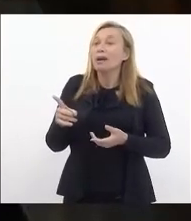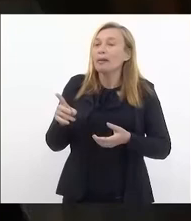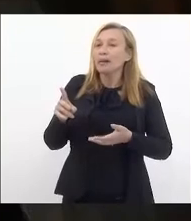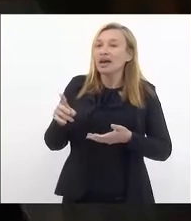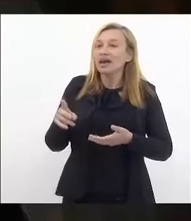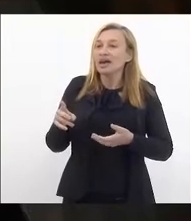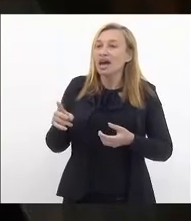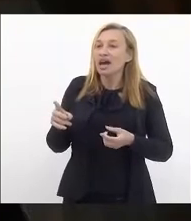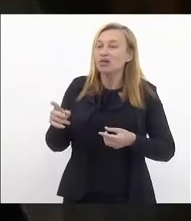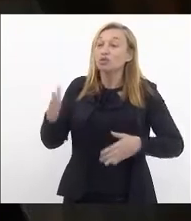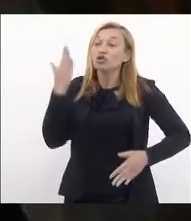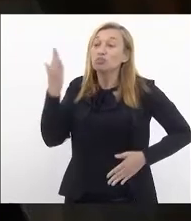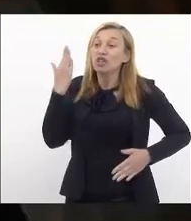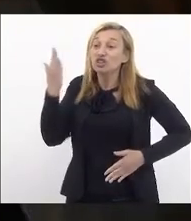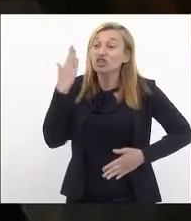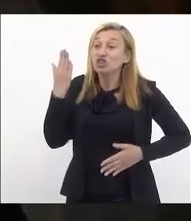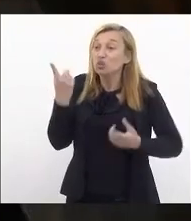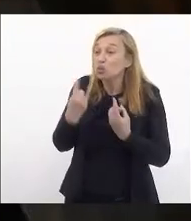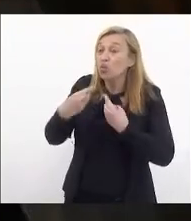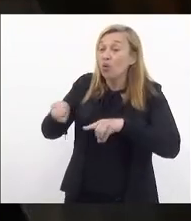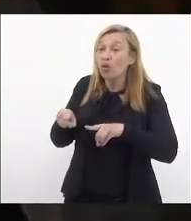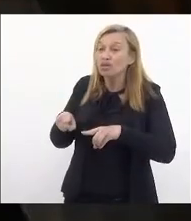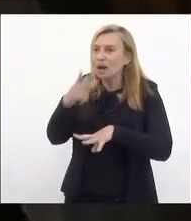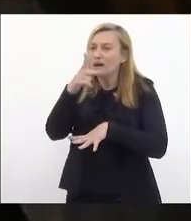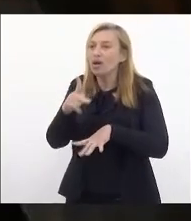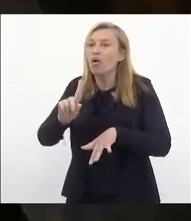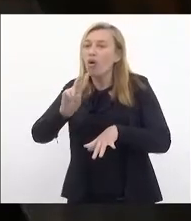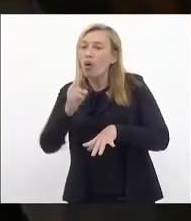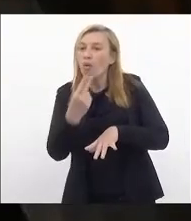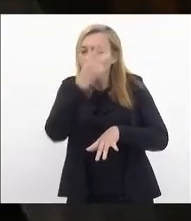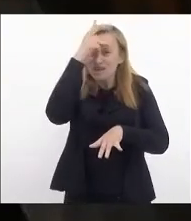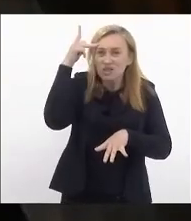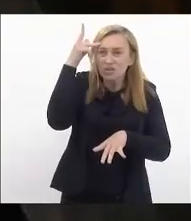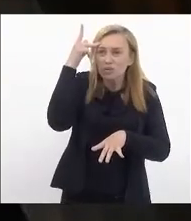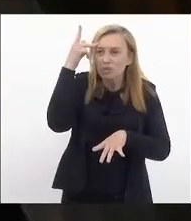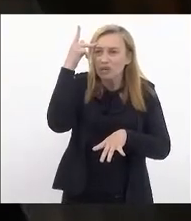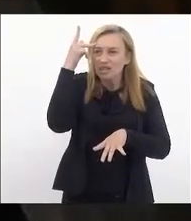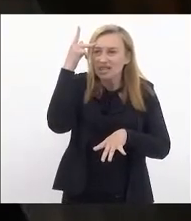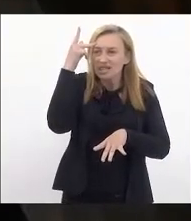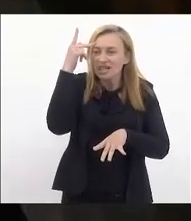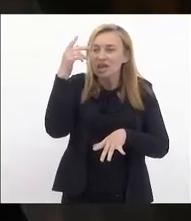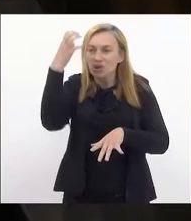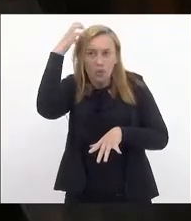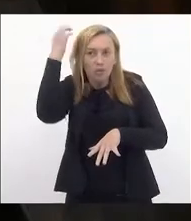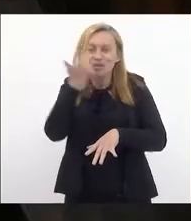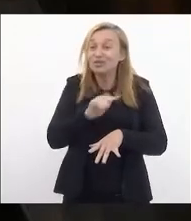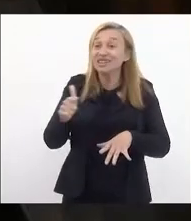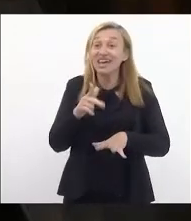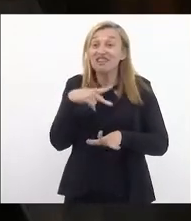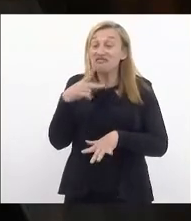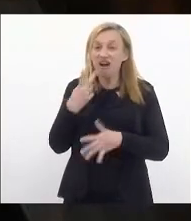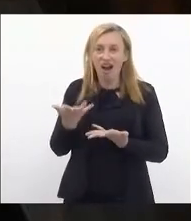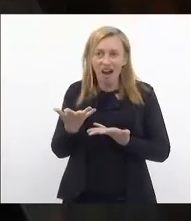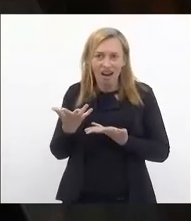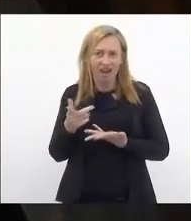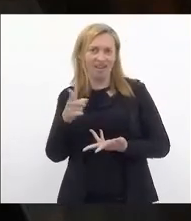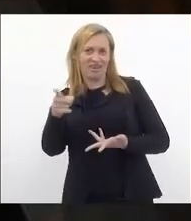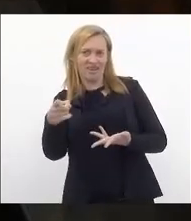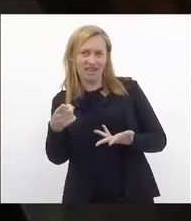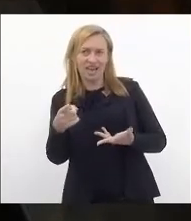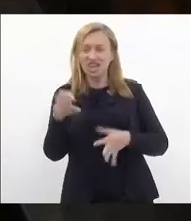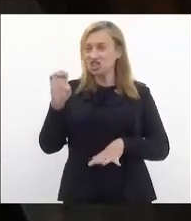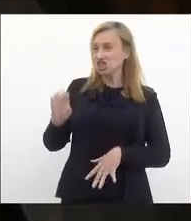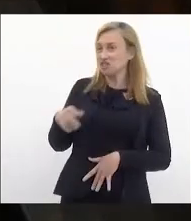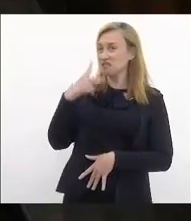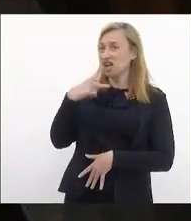criminosas pessoas inocentes e dizem estão dizendo aí na esquerda